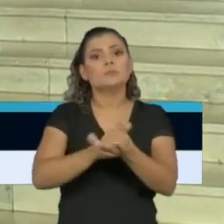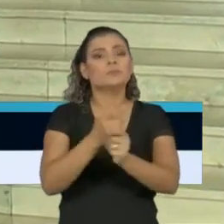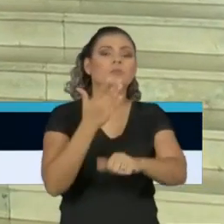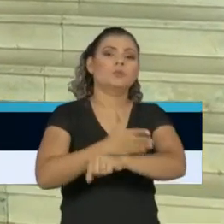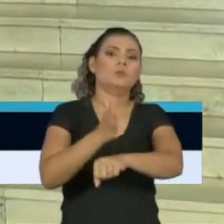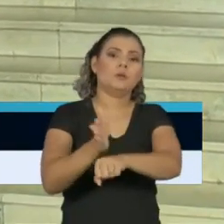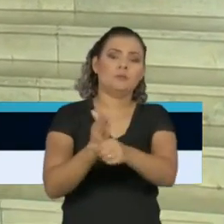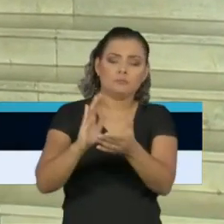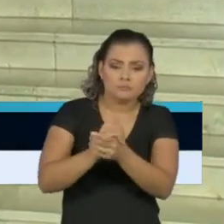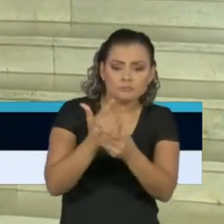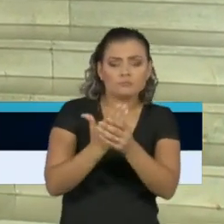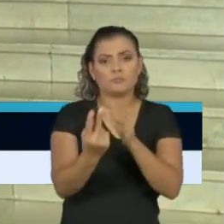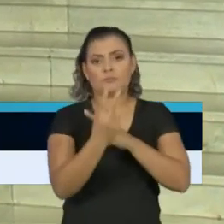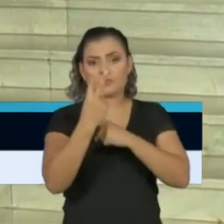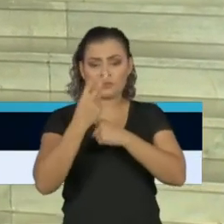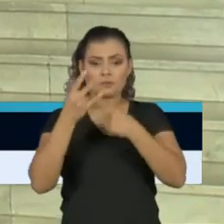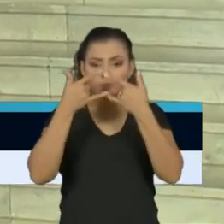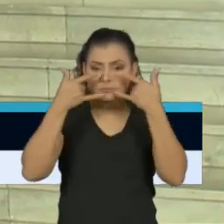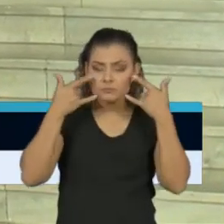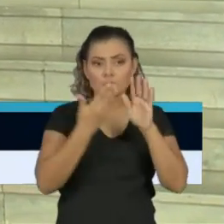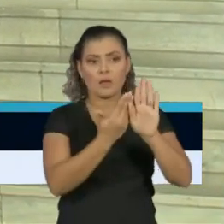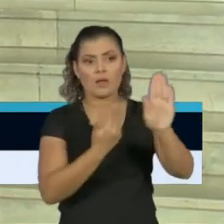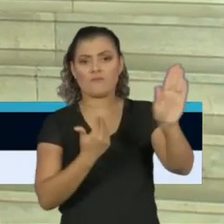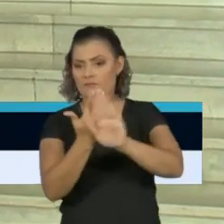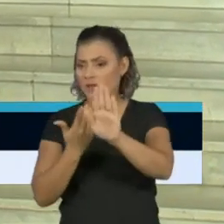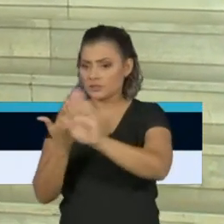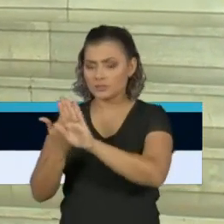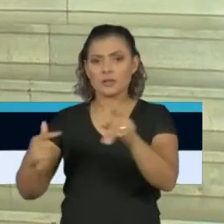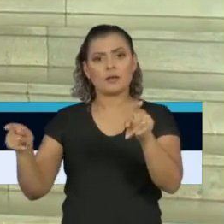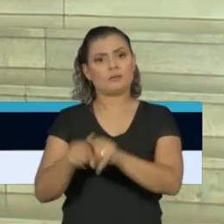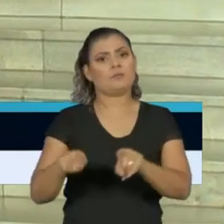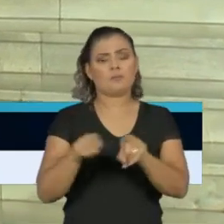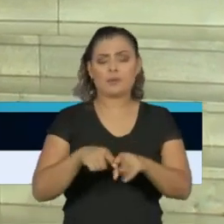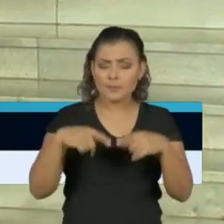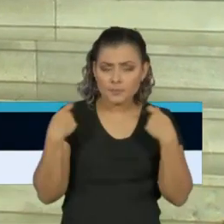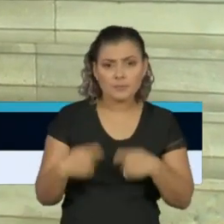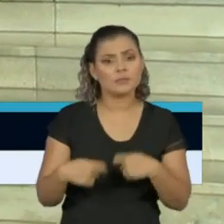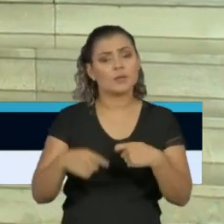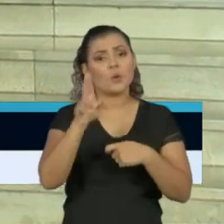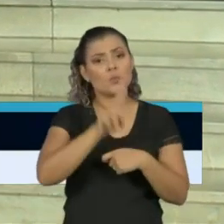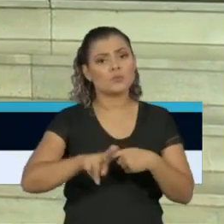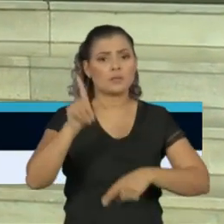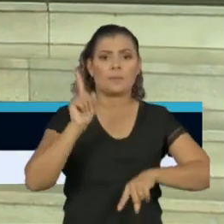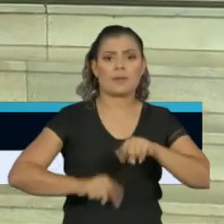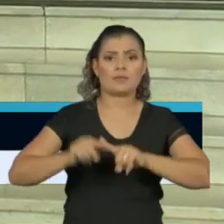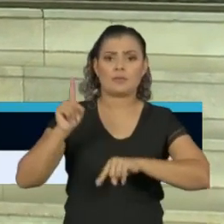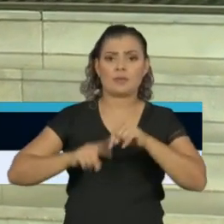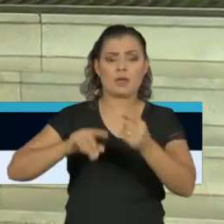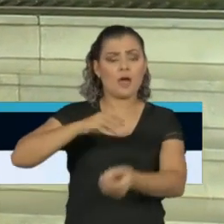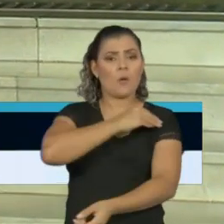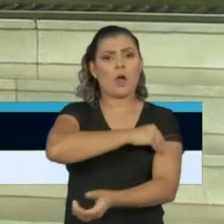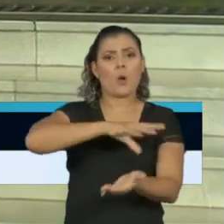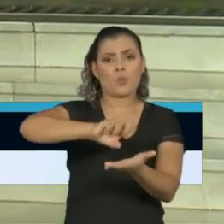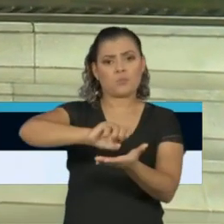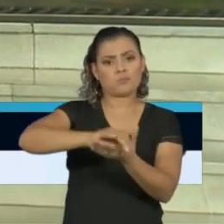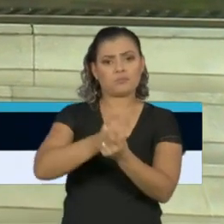os mecanismos de proteção, como o distanciamento físico e a utilização do álcool